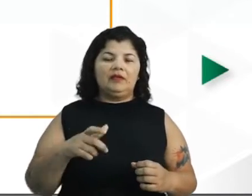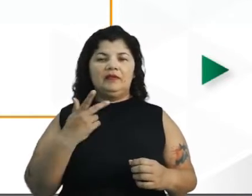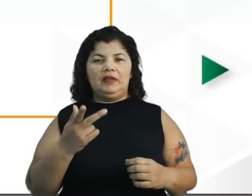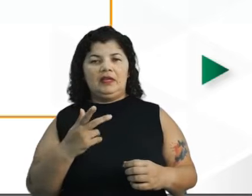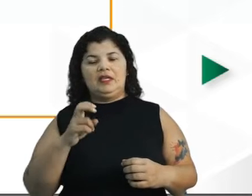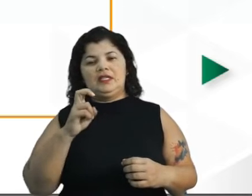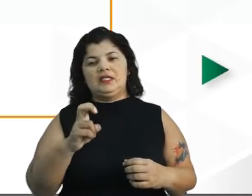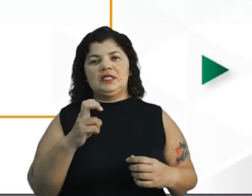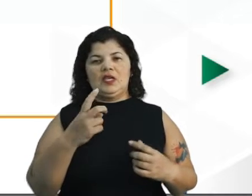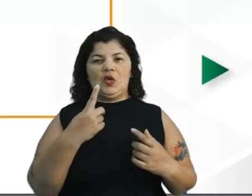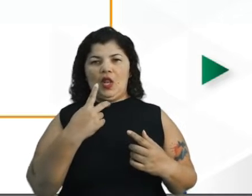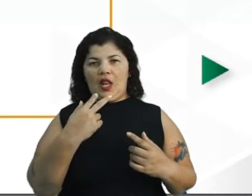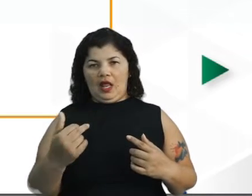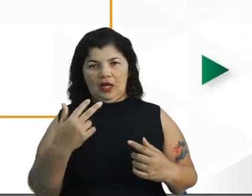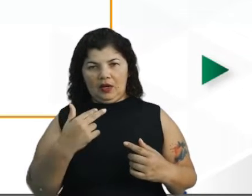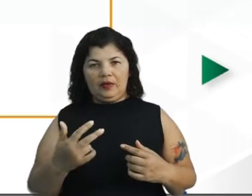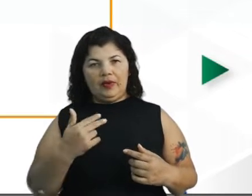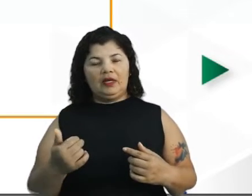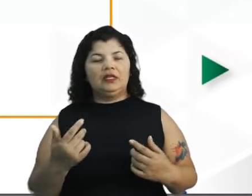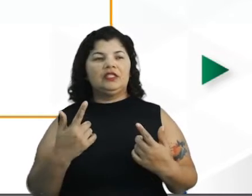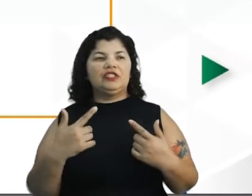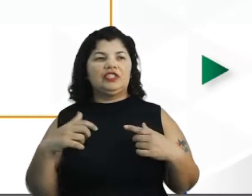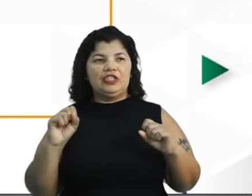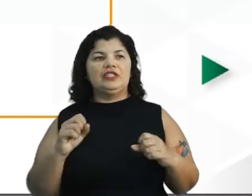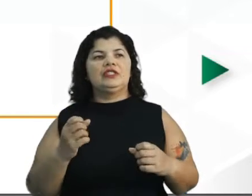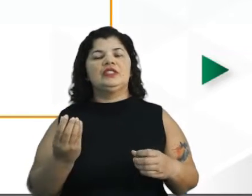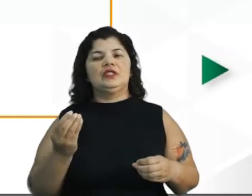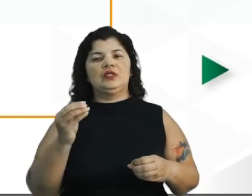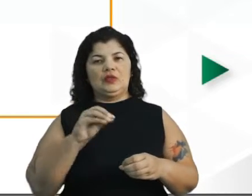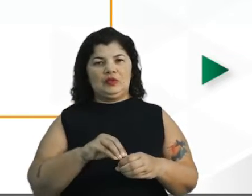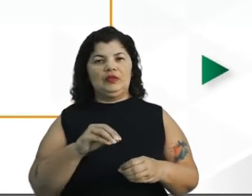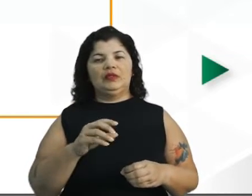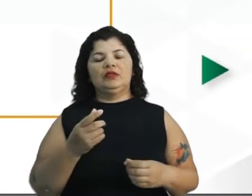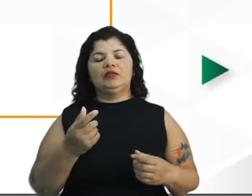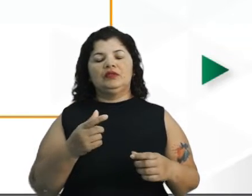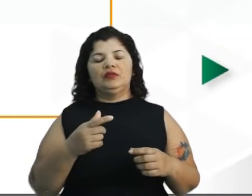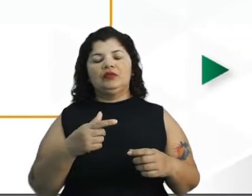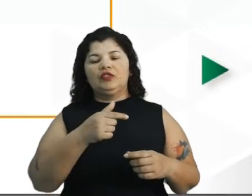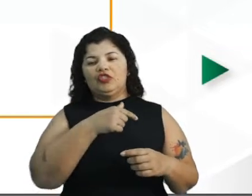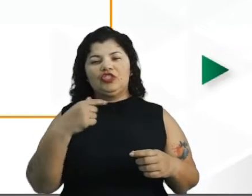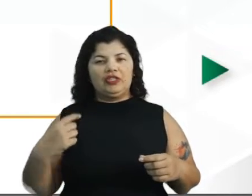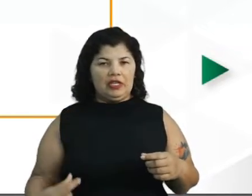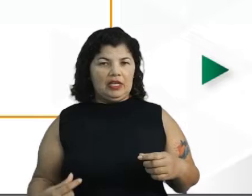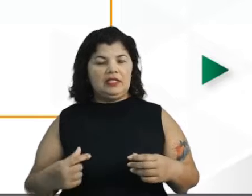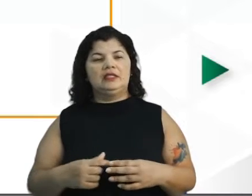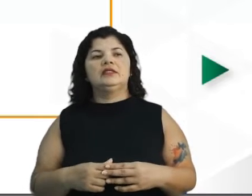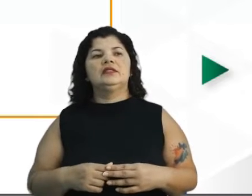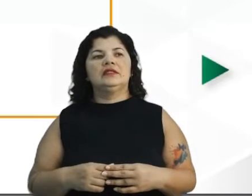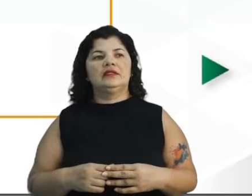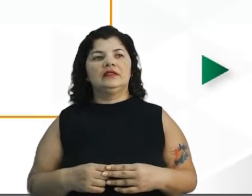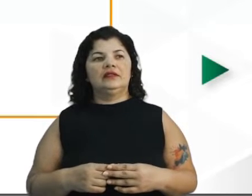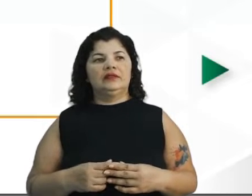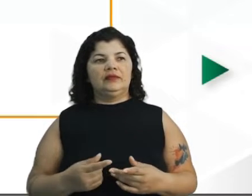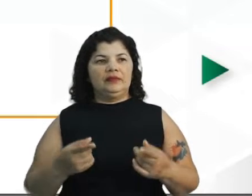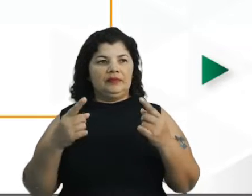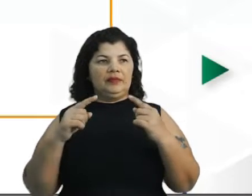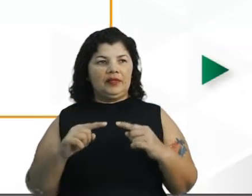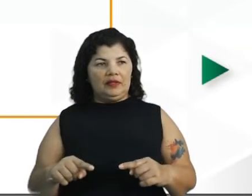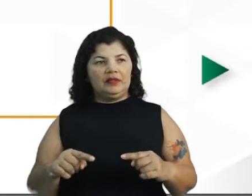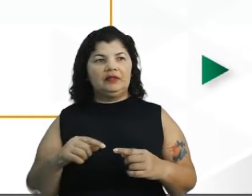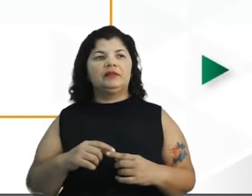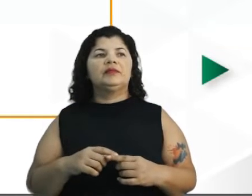5 linguagens, include Chinese, incluindo o chinês. O próximo tem I, espaço,